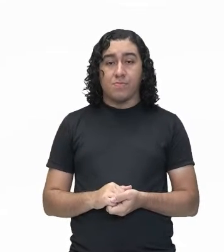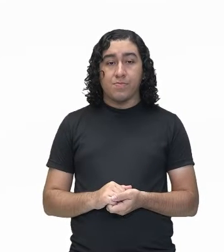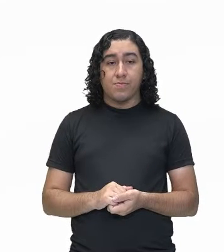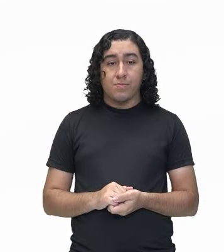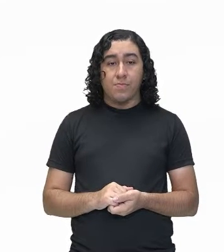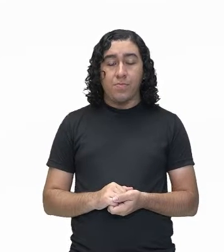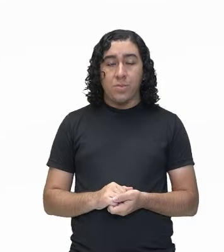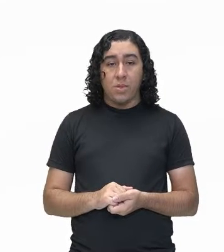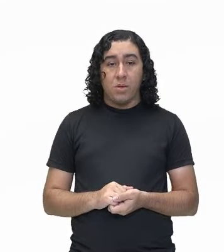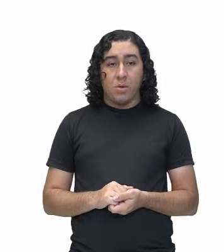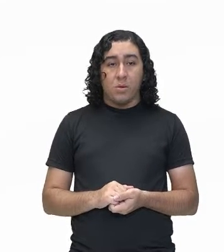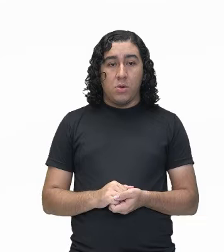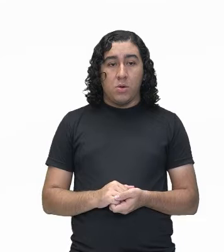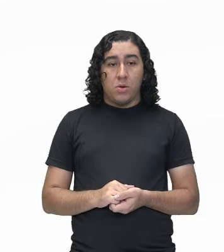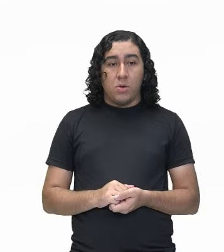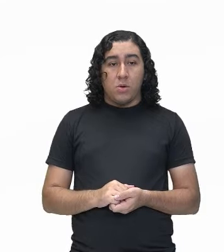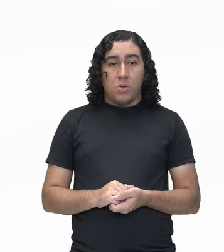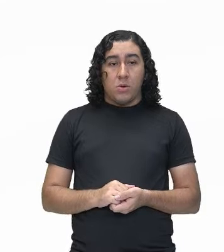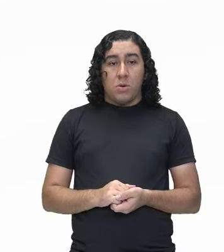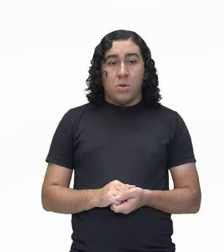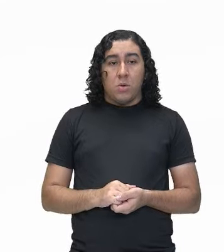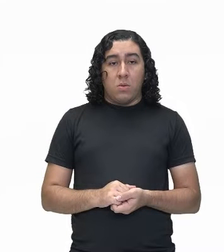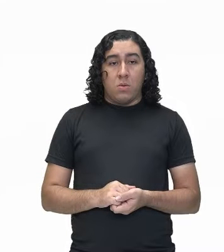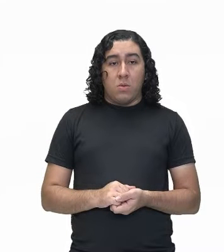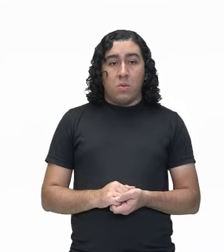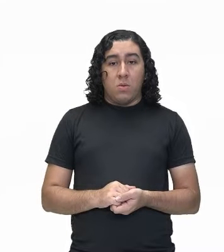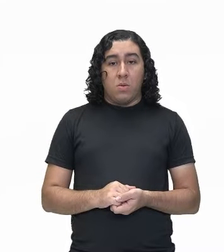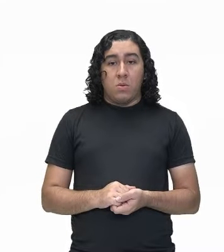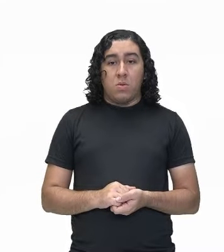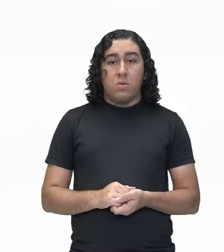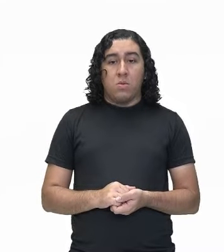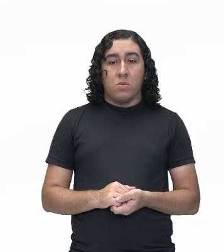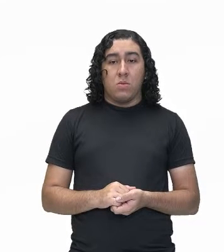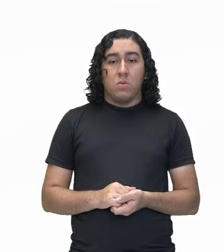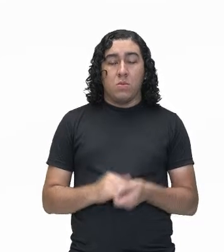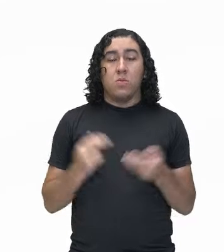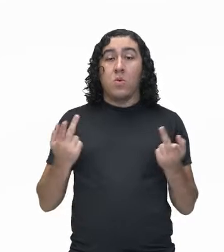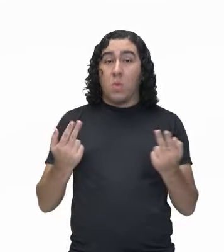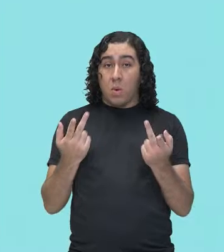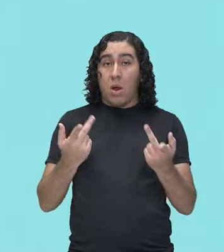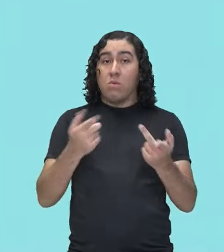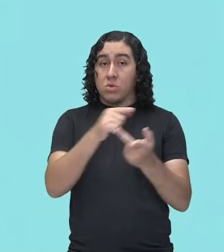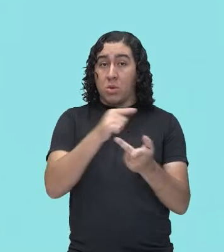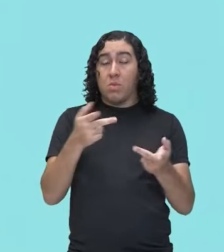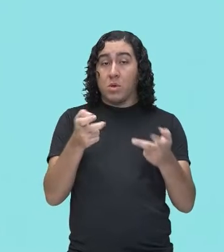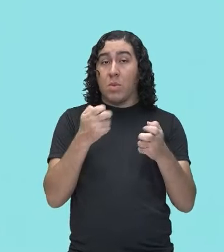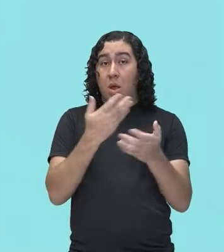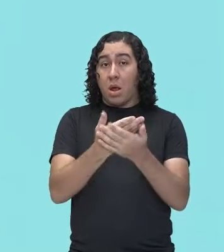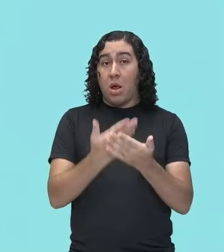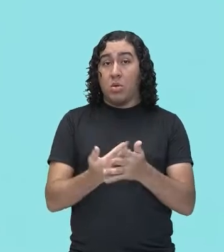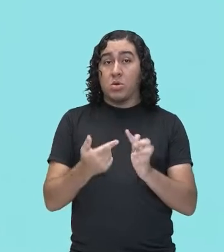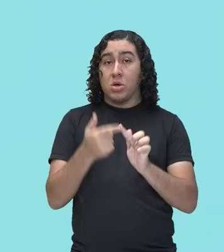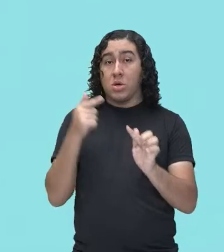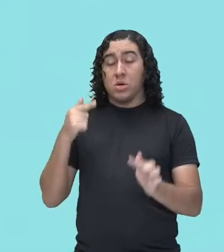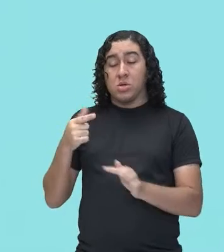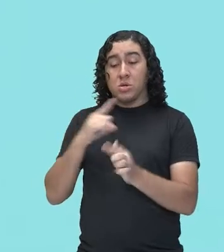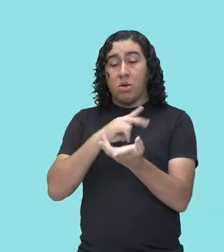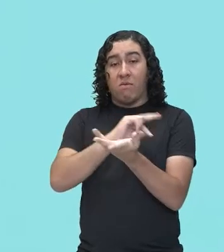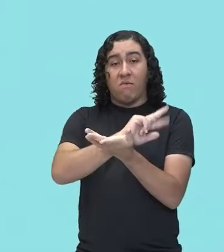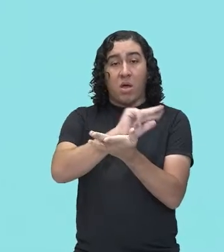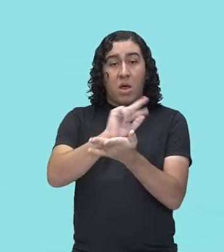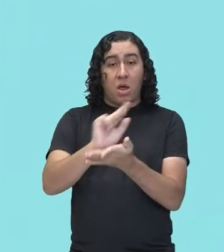vocês puderam observar nas aulas anteriores, existem diferentes